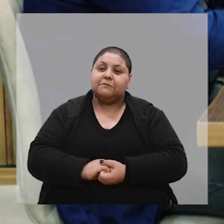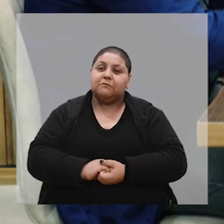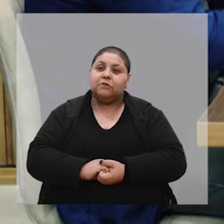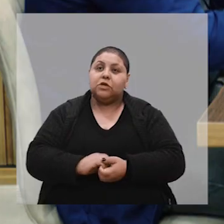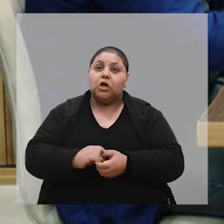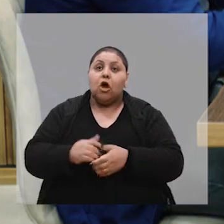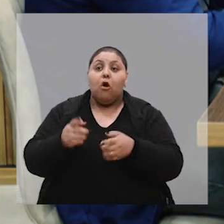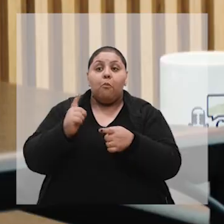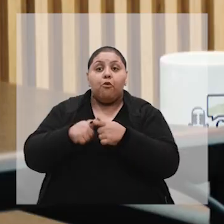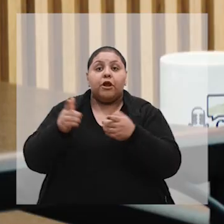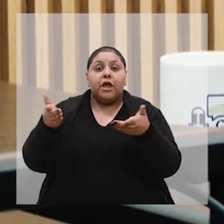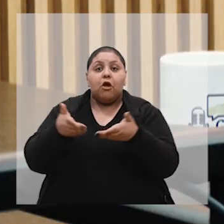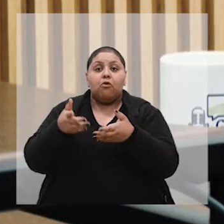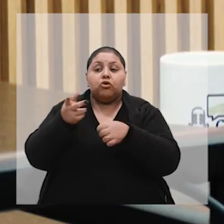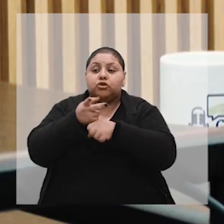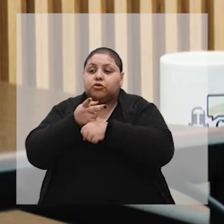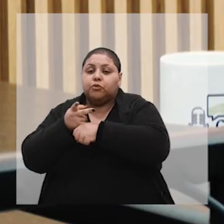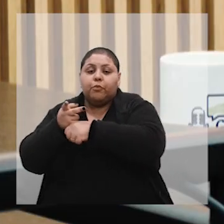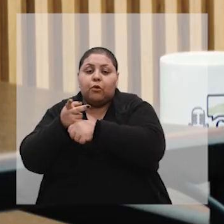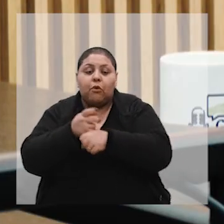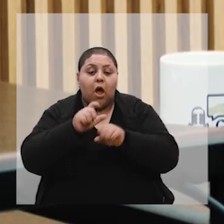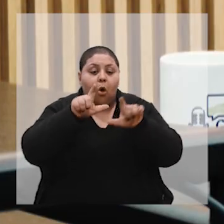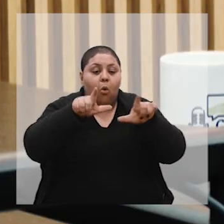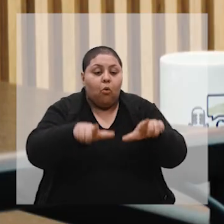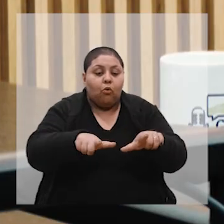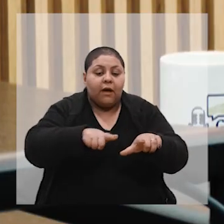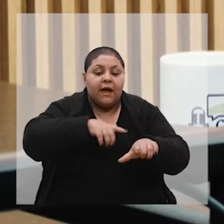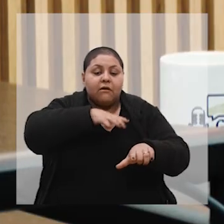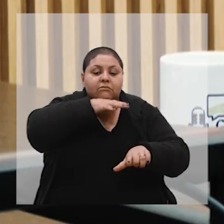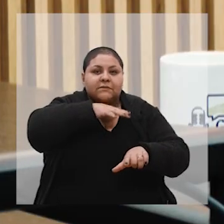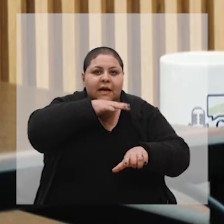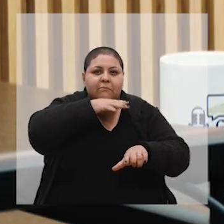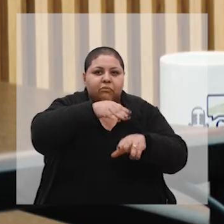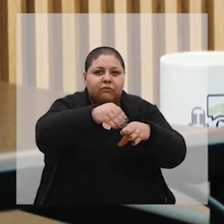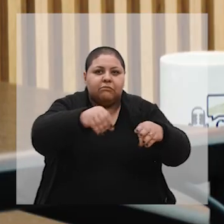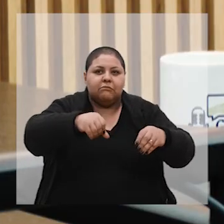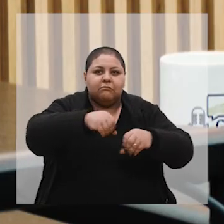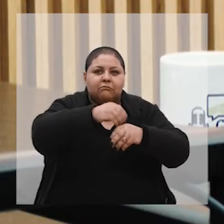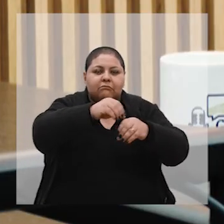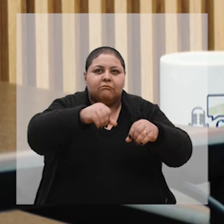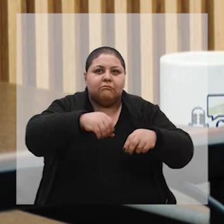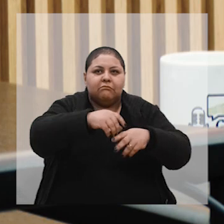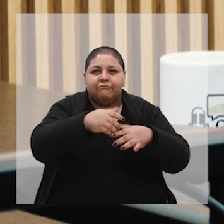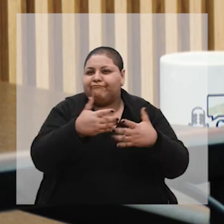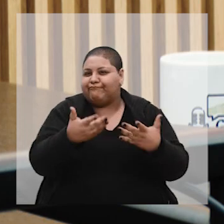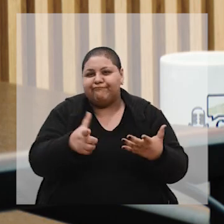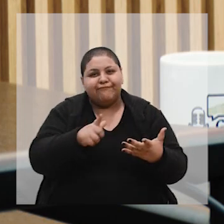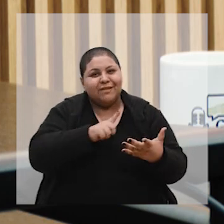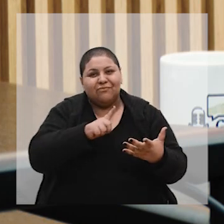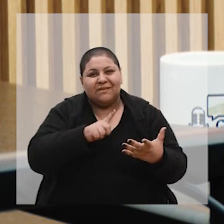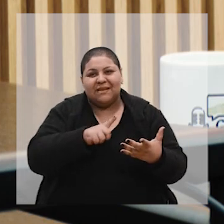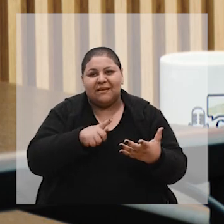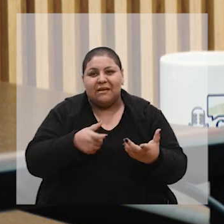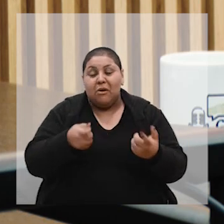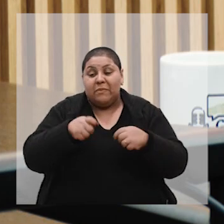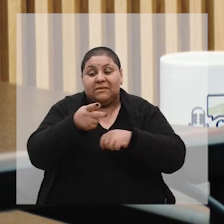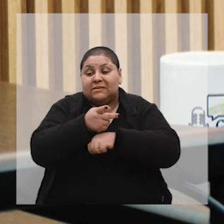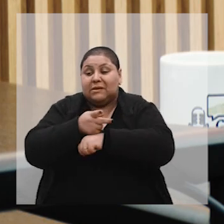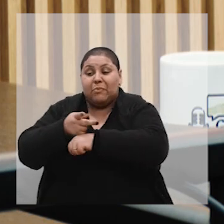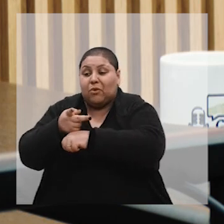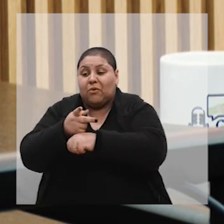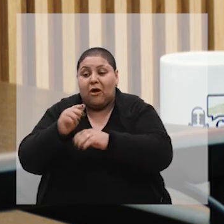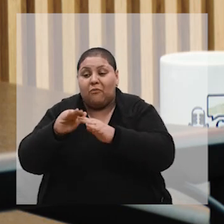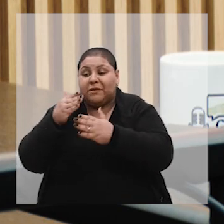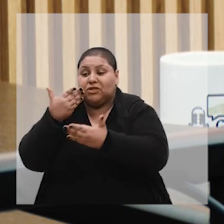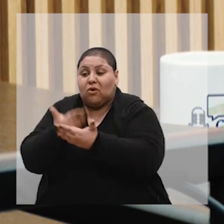Porque hoje, tu procurar um campinho de terra, tu não vai remar muito. Se tu não botar o teu filho numa escolinha, provavelmente tu não vai conseguir